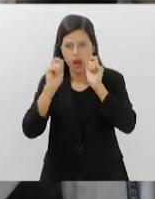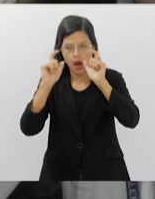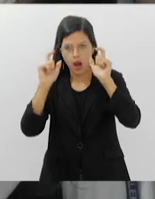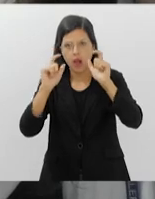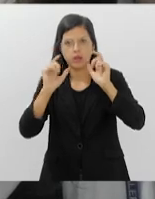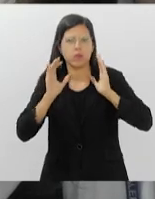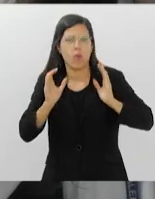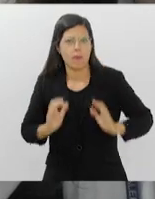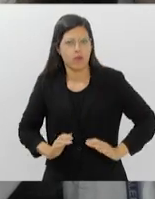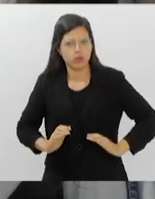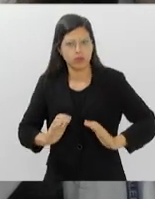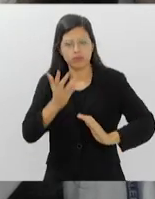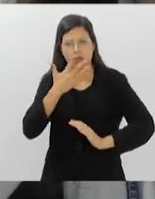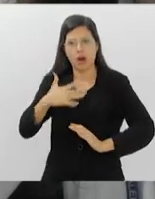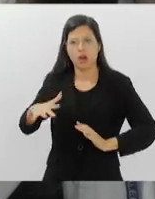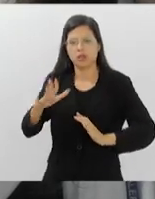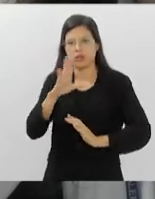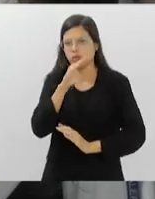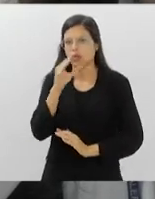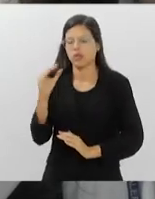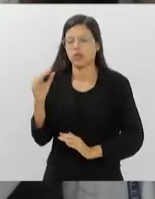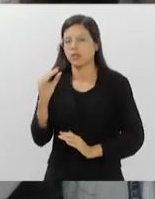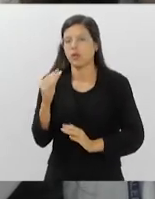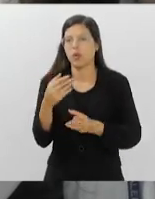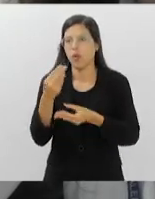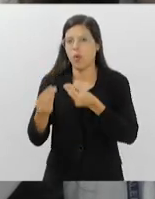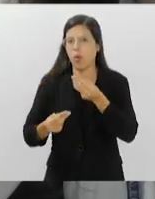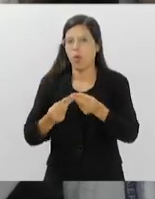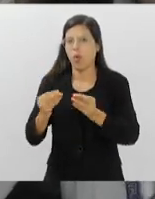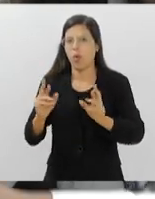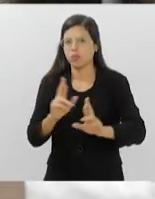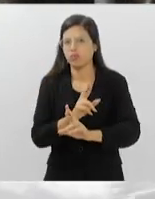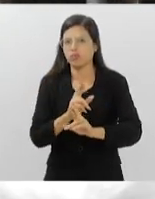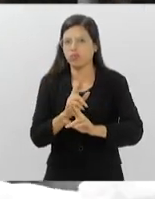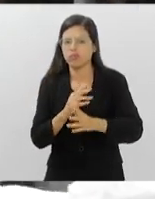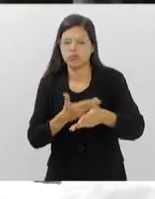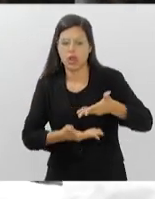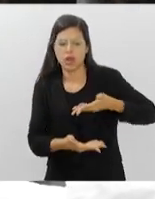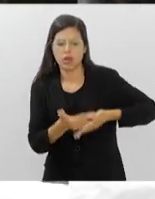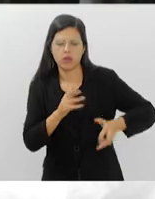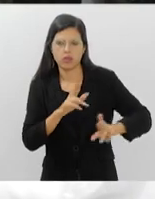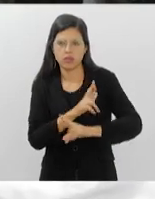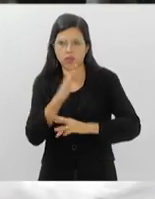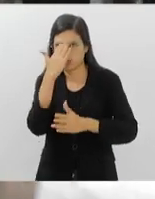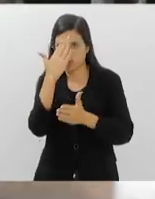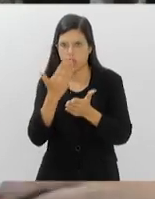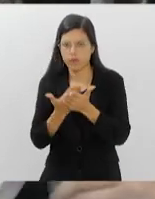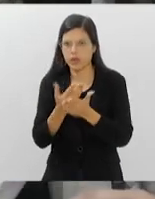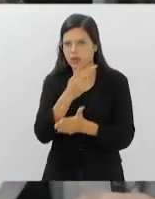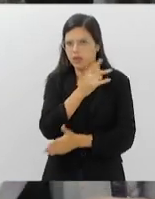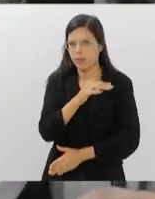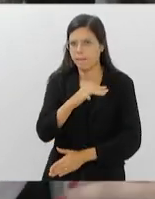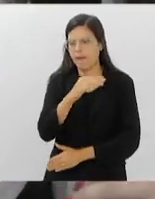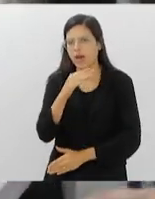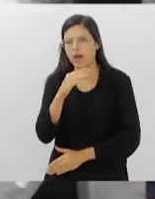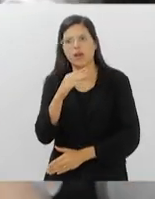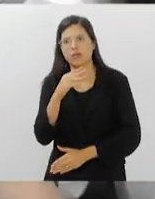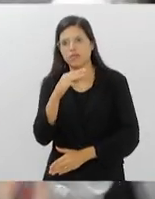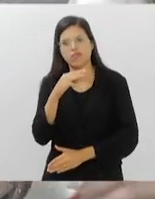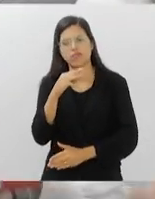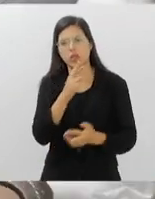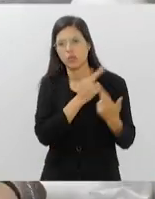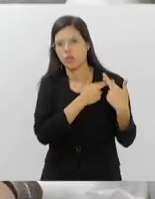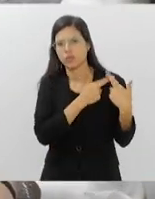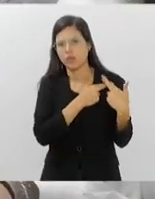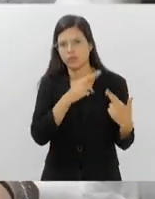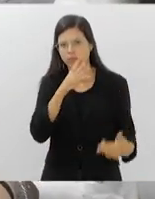do adolescente e sobre como estabelecer uma relação de confiança entre pais, responsáveis e a criança. No artigo 3º do